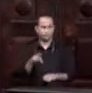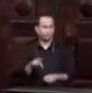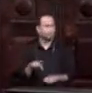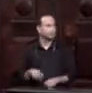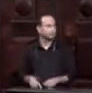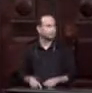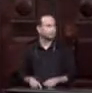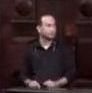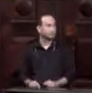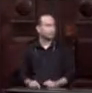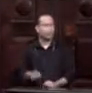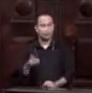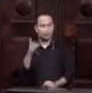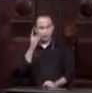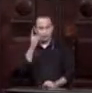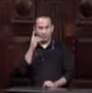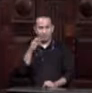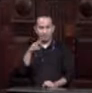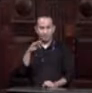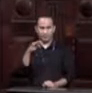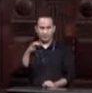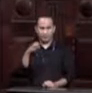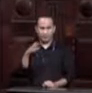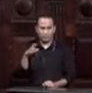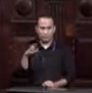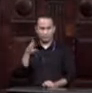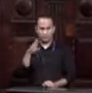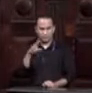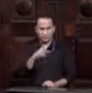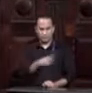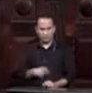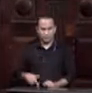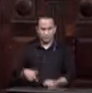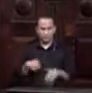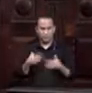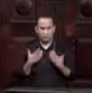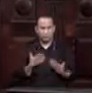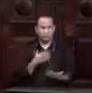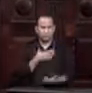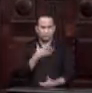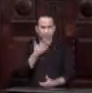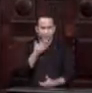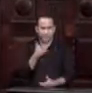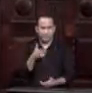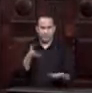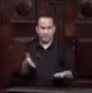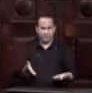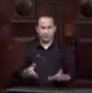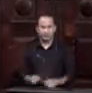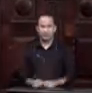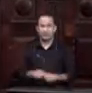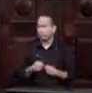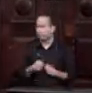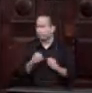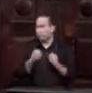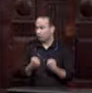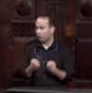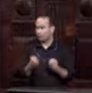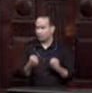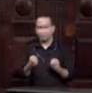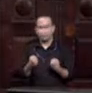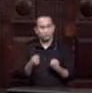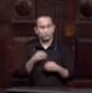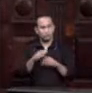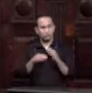palavras. Declaração de voto, deputado Rafael Pisciani. Senhor presidente, eu também gostaria de registrar aqui o esforço dessa casa, de todos